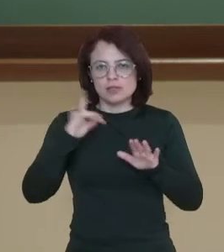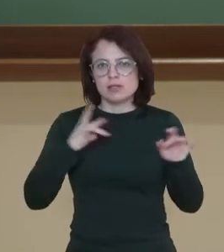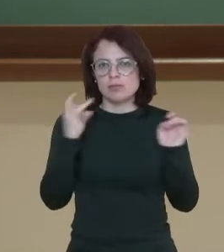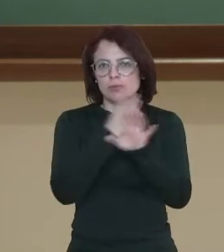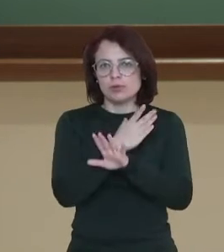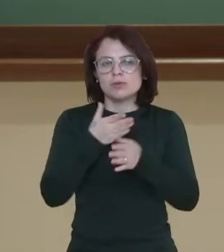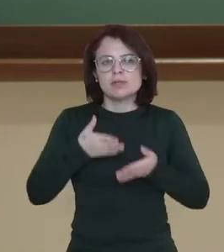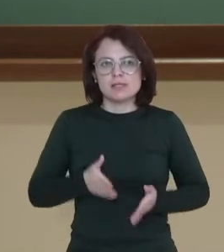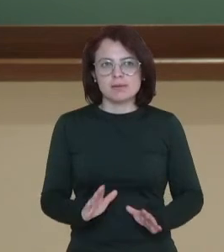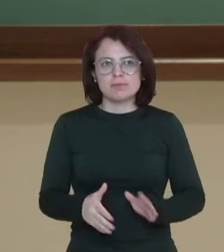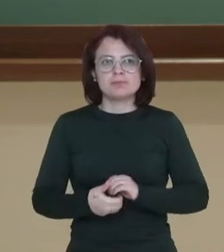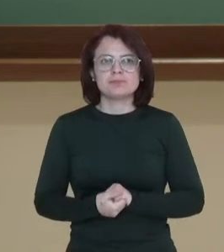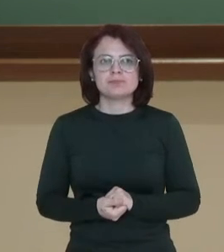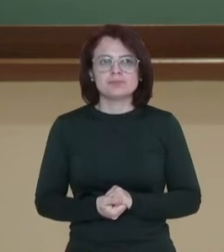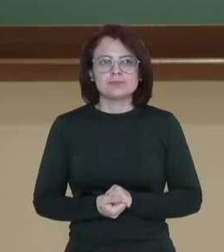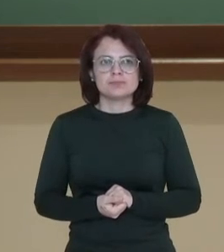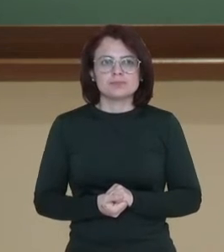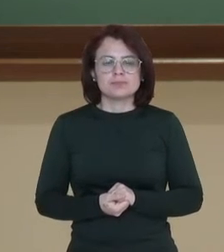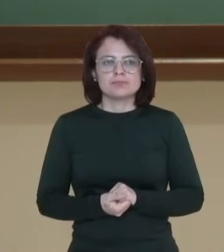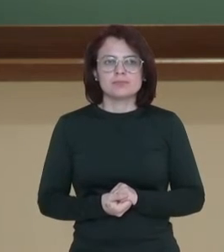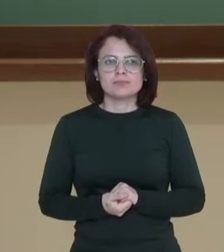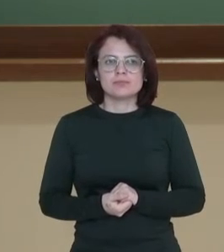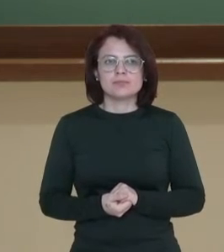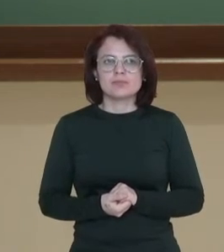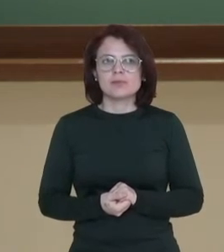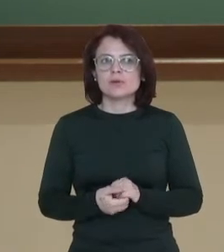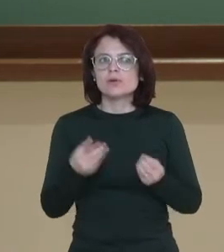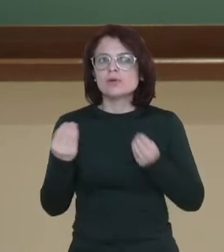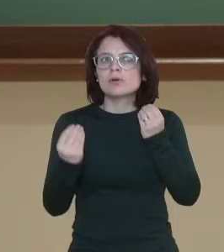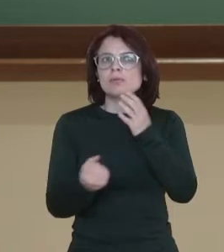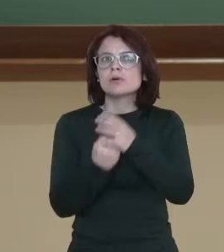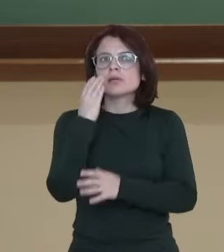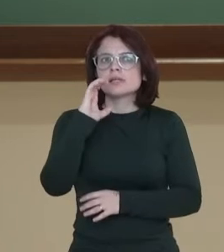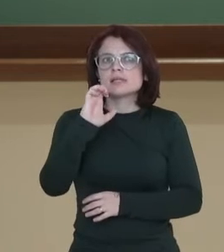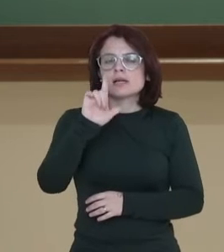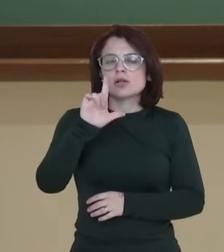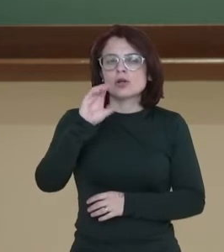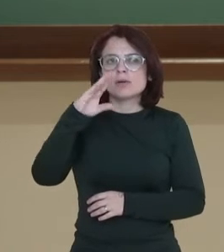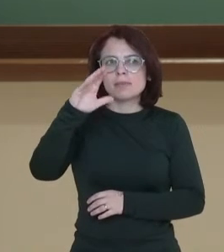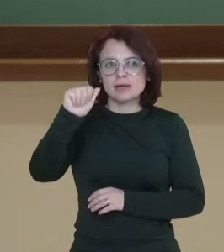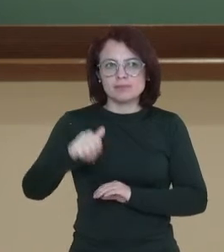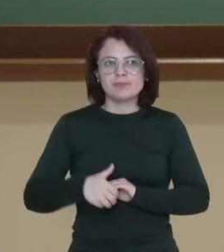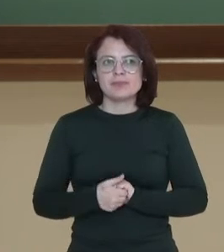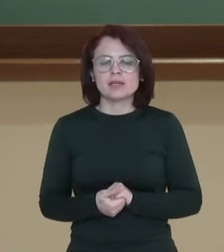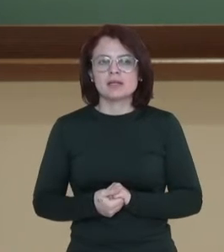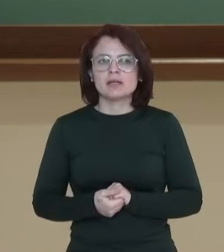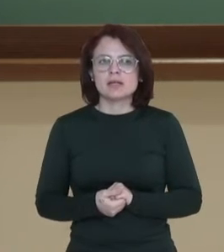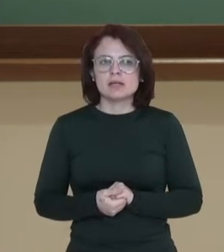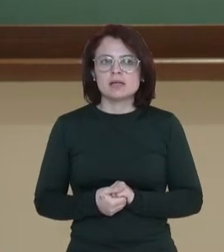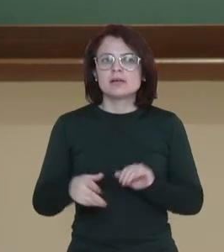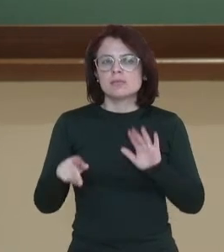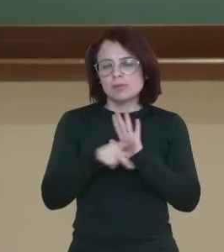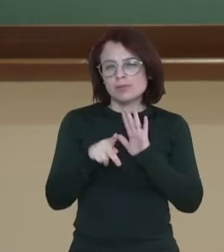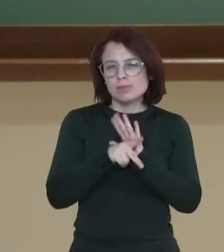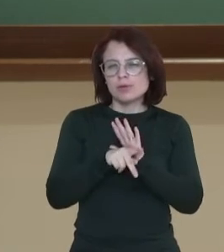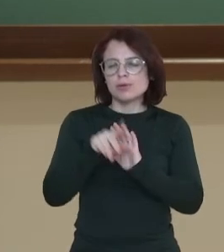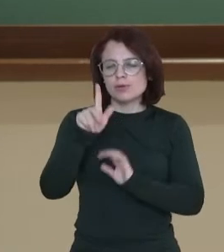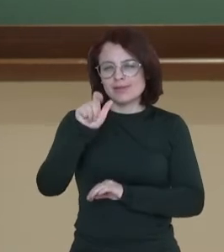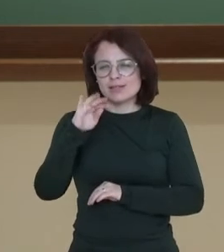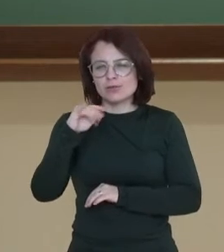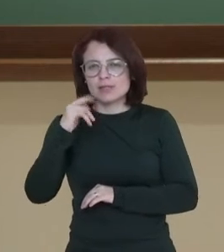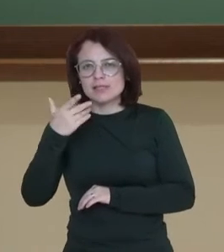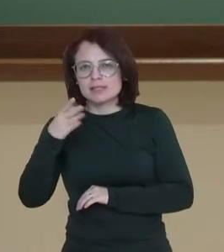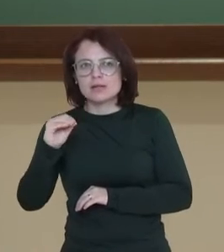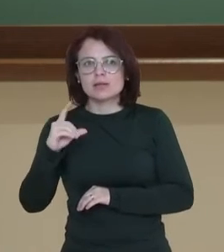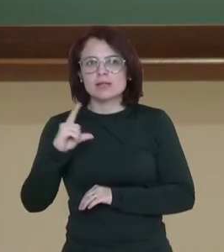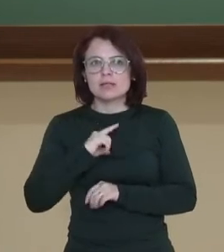nascer, ok? A formação do celoma, né, que é aquela partezinha lá da gastrulação em que são formados os